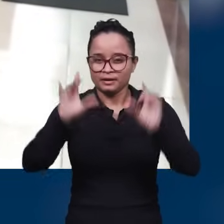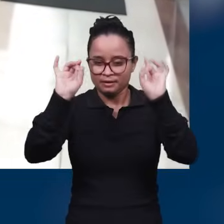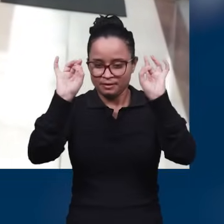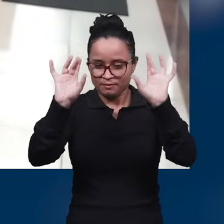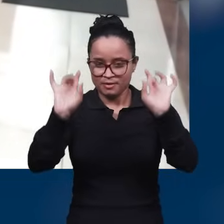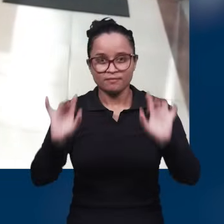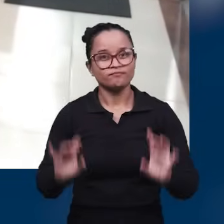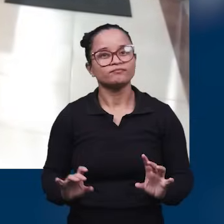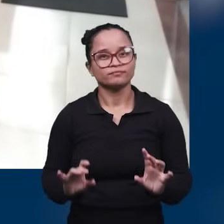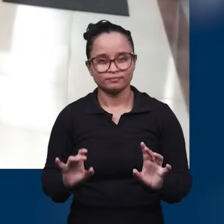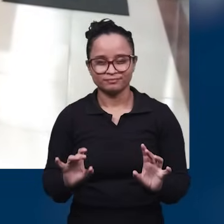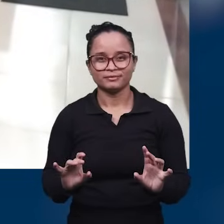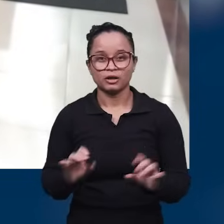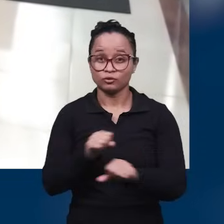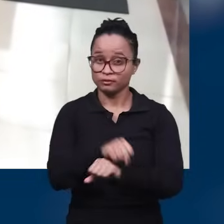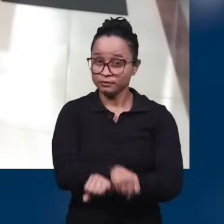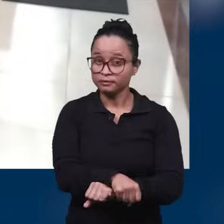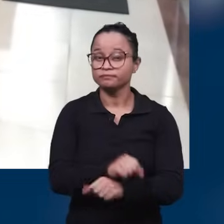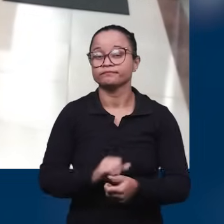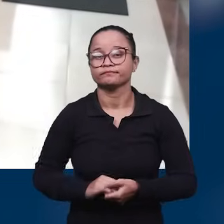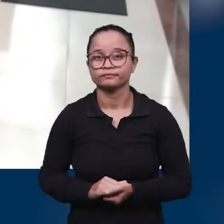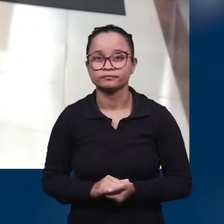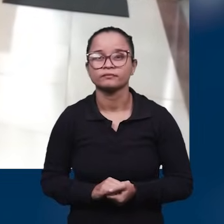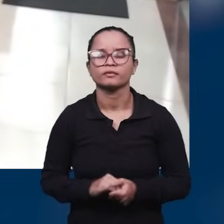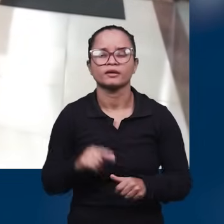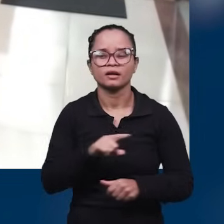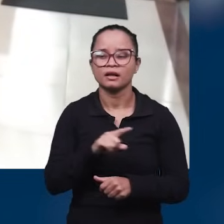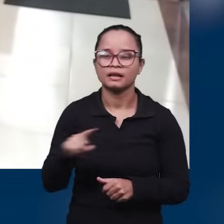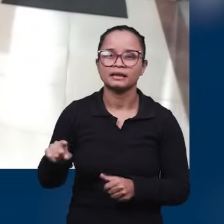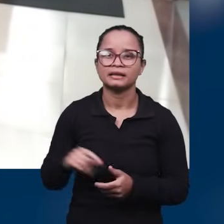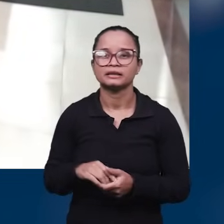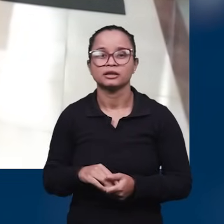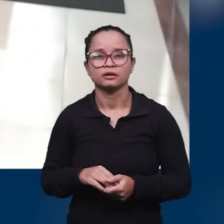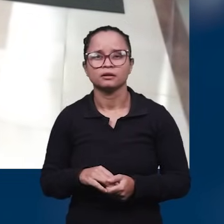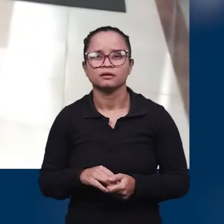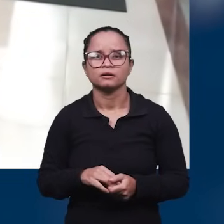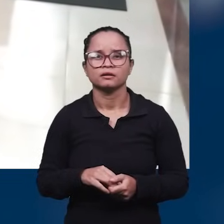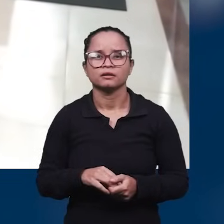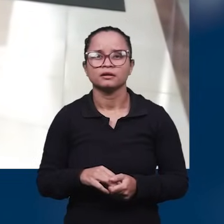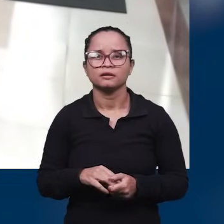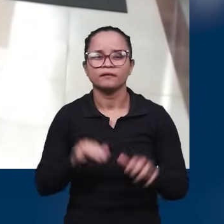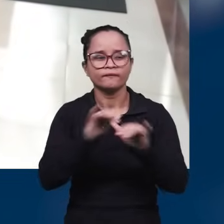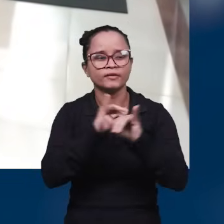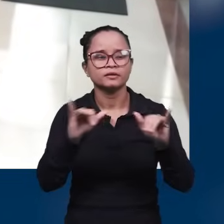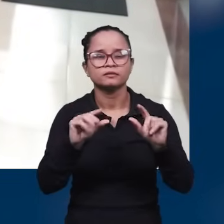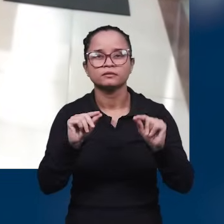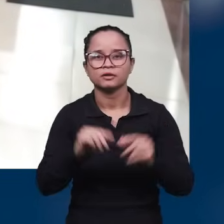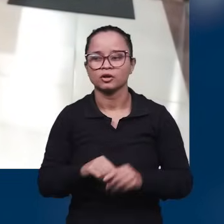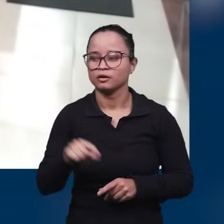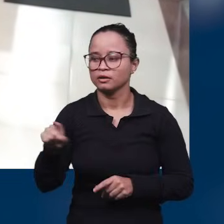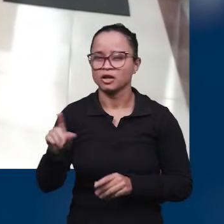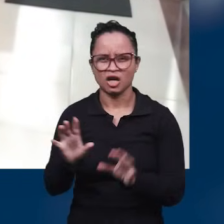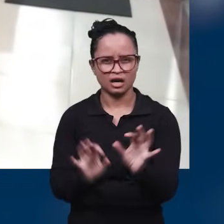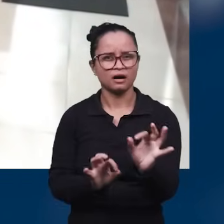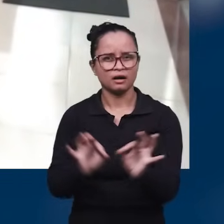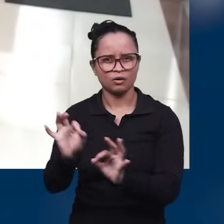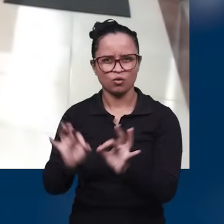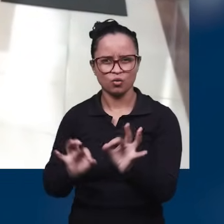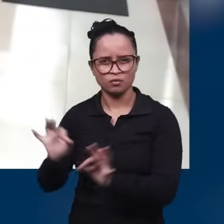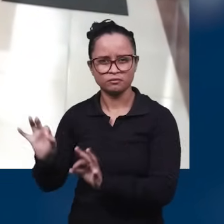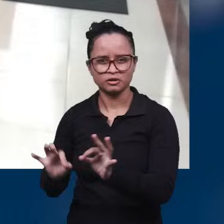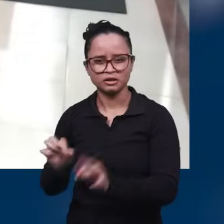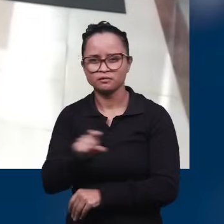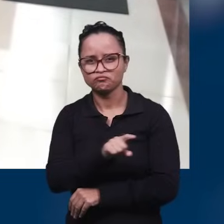seguinte: a organização de vocês, ela vem nos comovendo.